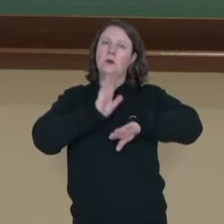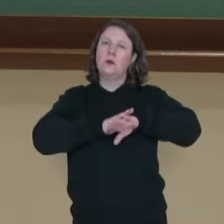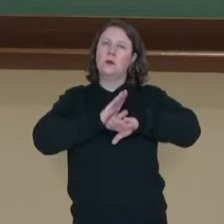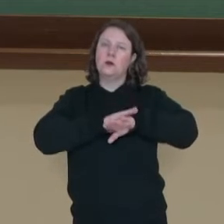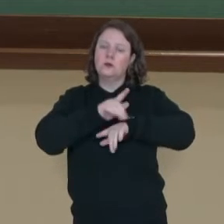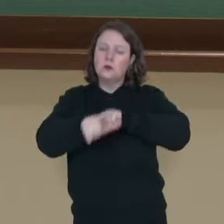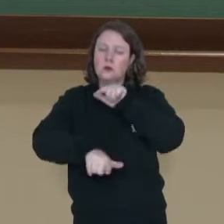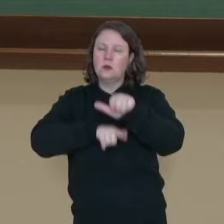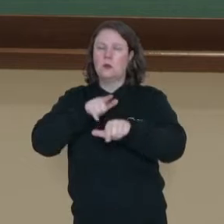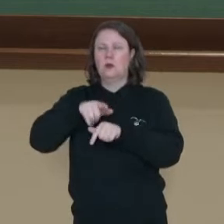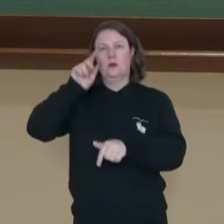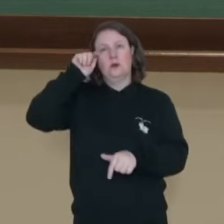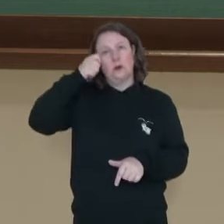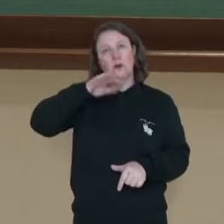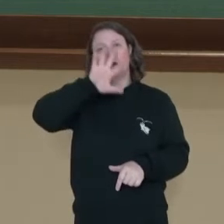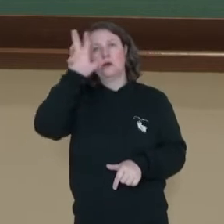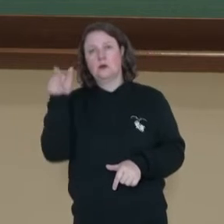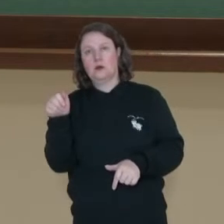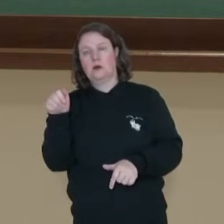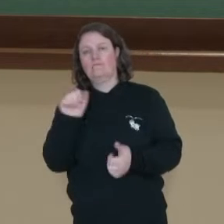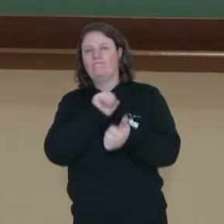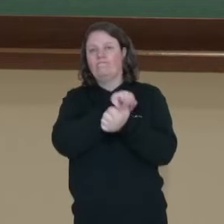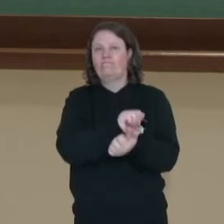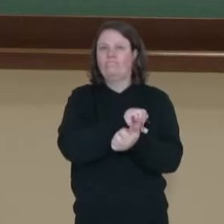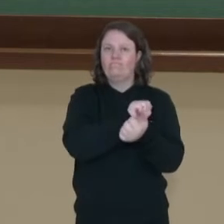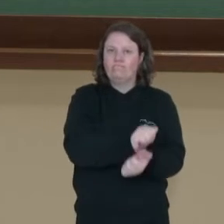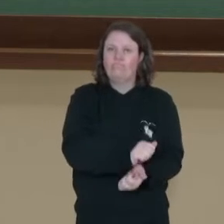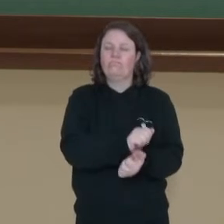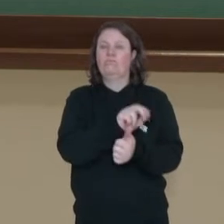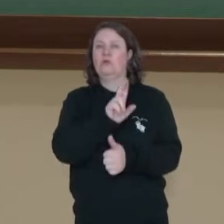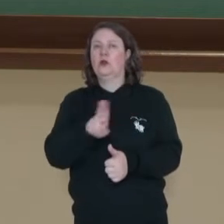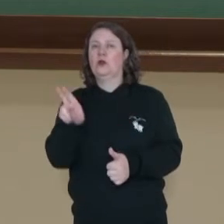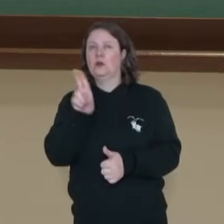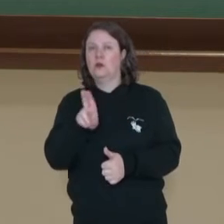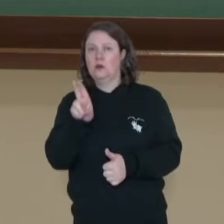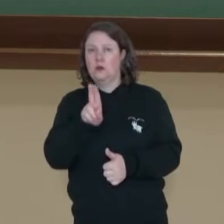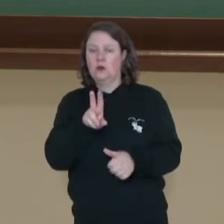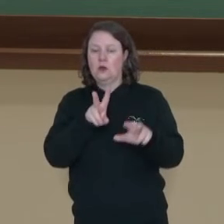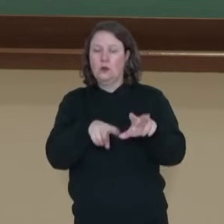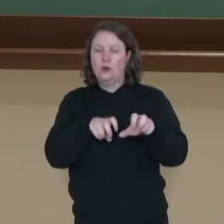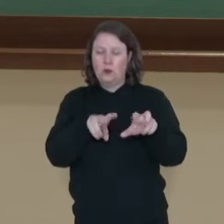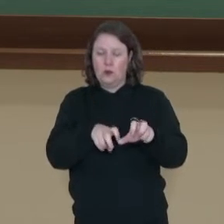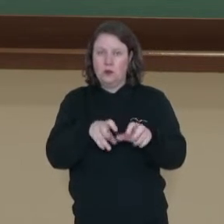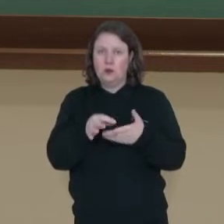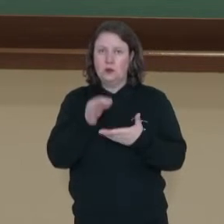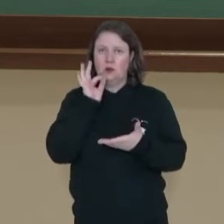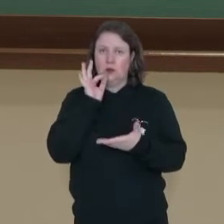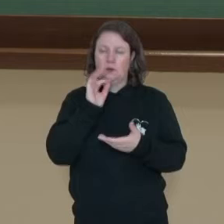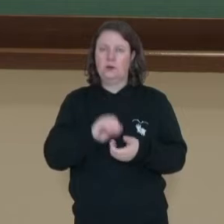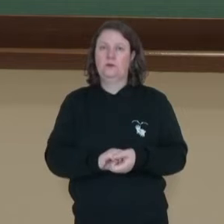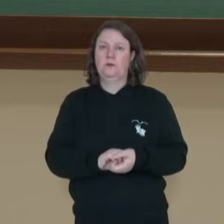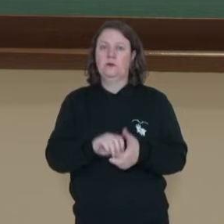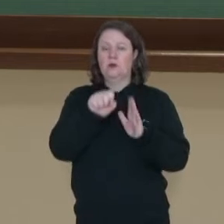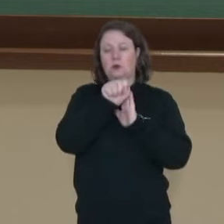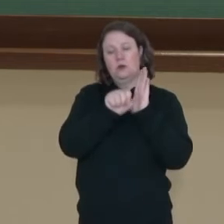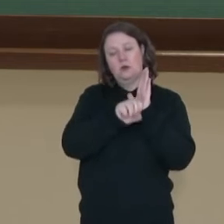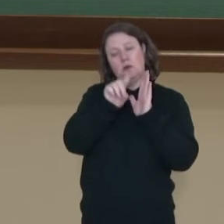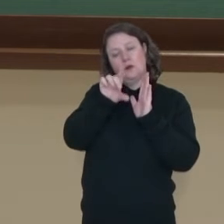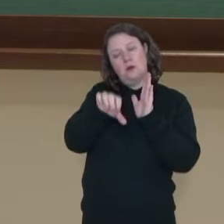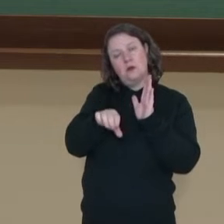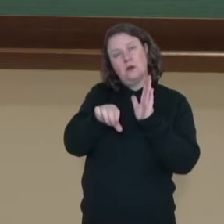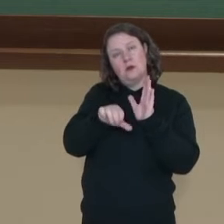obra africana escravizada sendo utilizada na produção do café. O século XIX é um século que nós temos